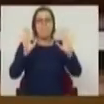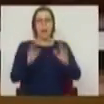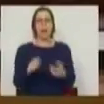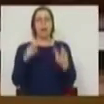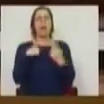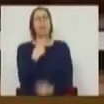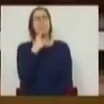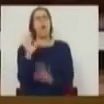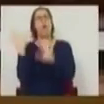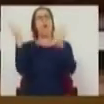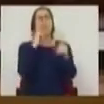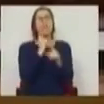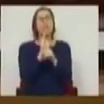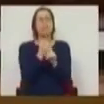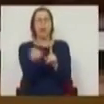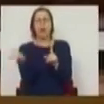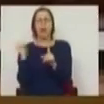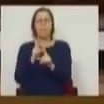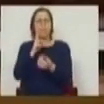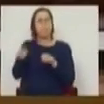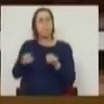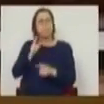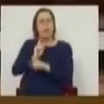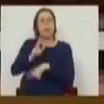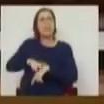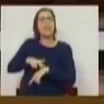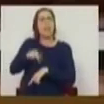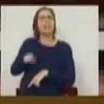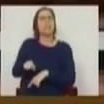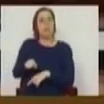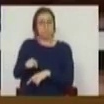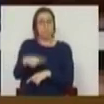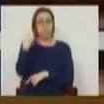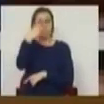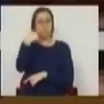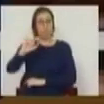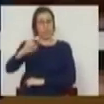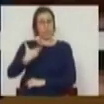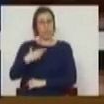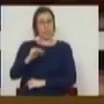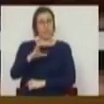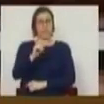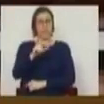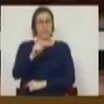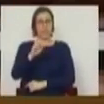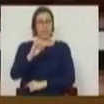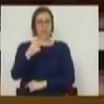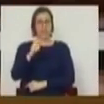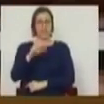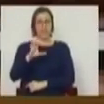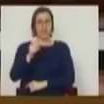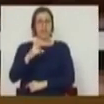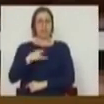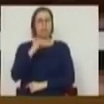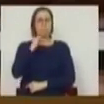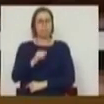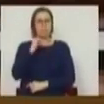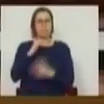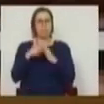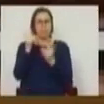de nos perguntar onde é que estava o resto da administração, onde também encontramos figuras do CDS, como Celeste Cardona, que permitiu